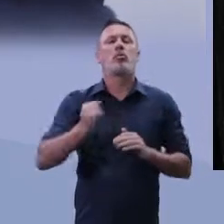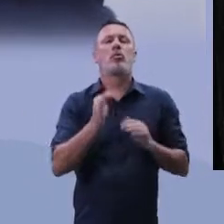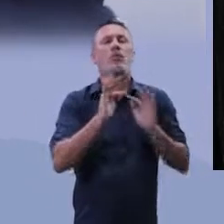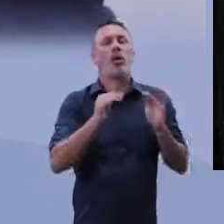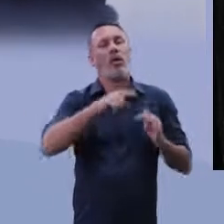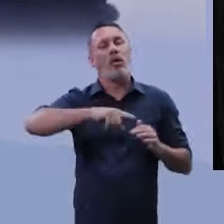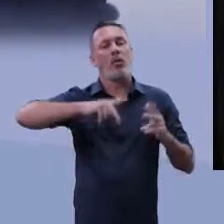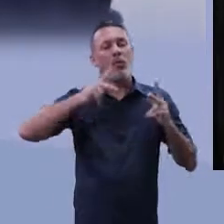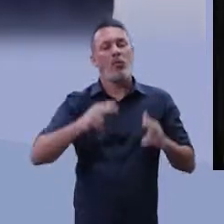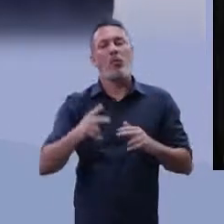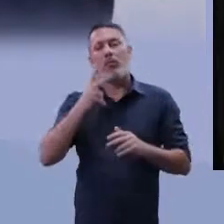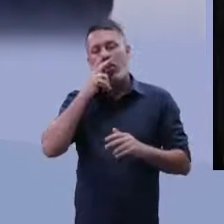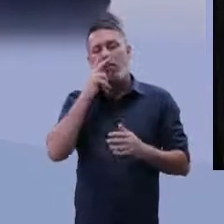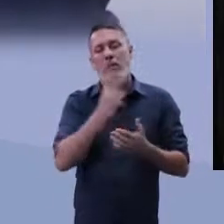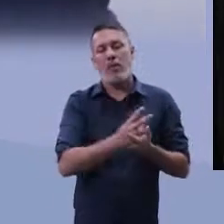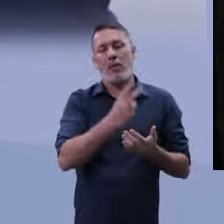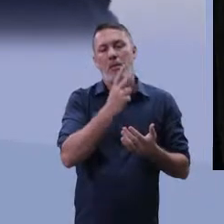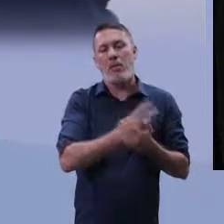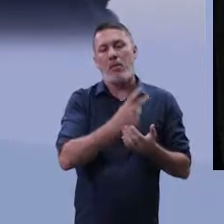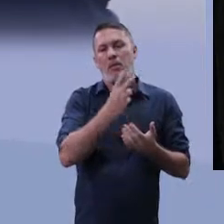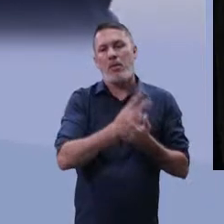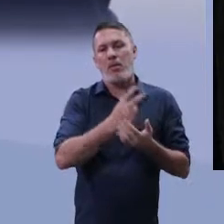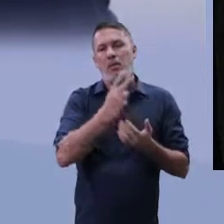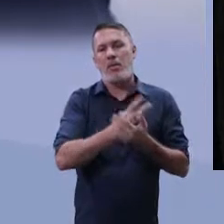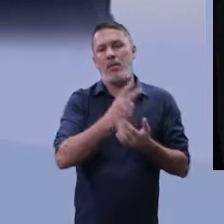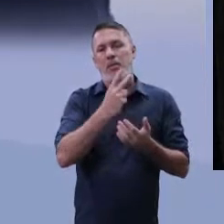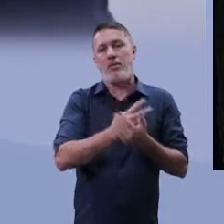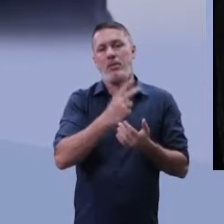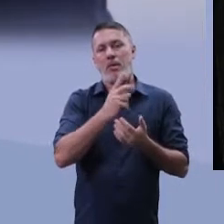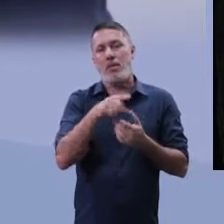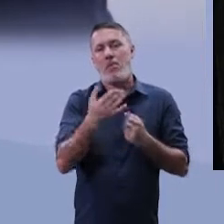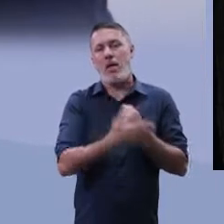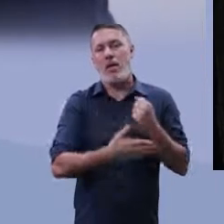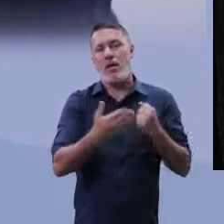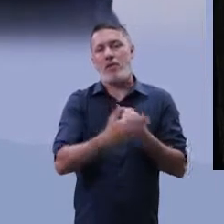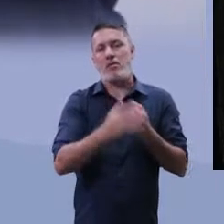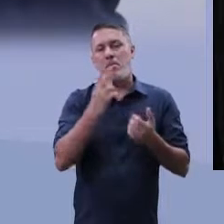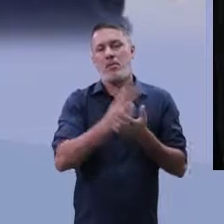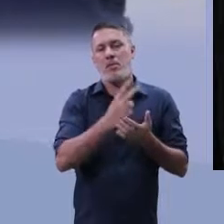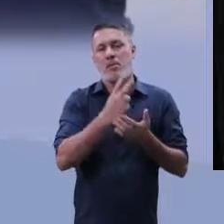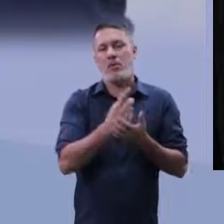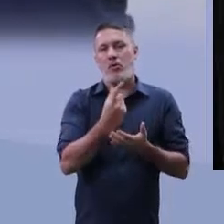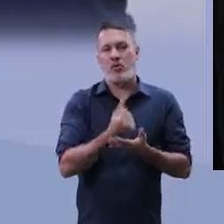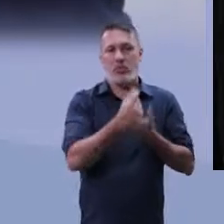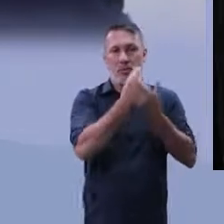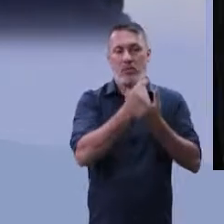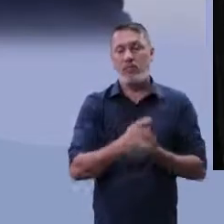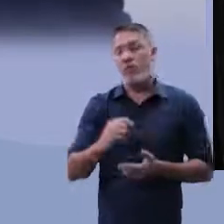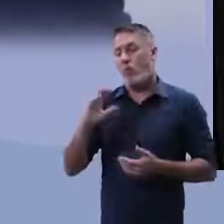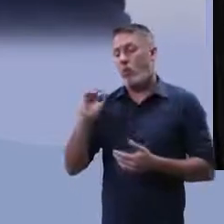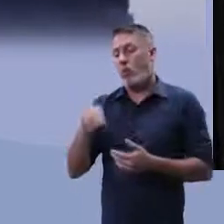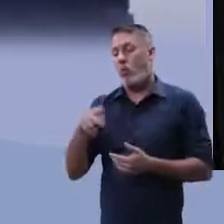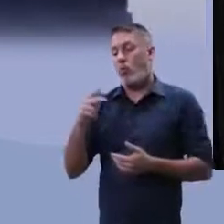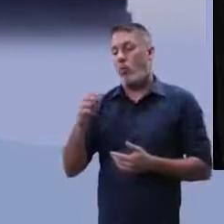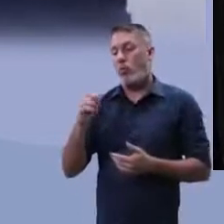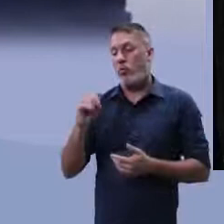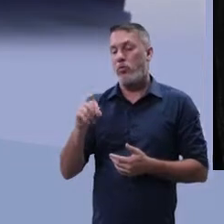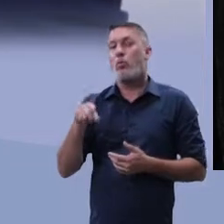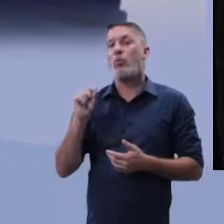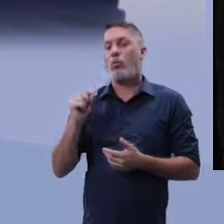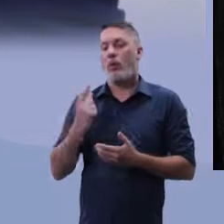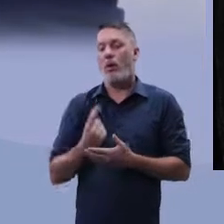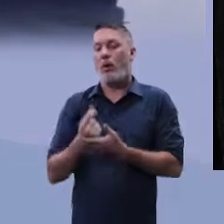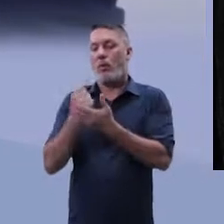é aquele juro que é o mesmo todo mês, vai incidir sobre a mesma base, sobre o mesmo capital. E o